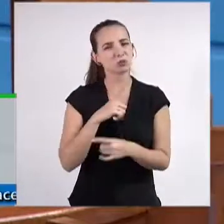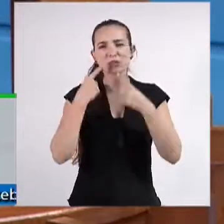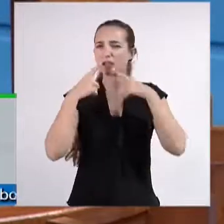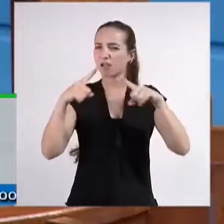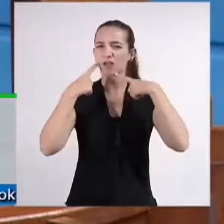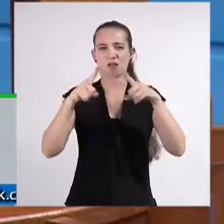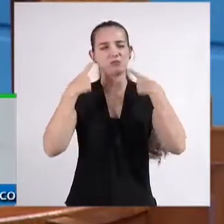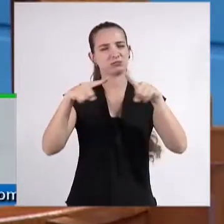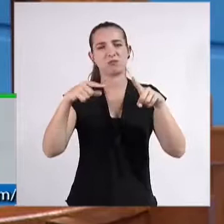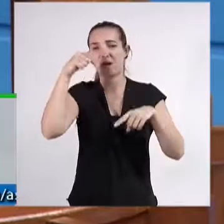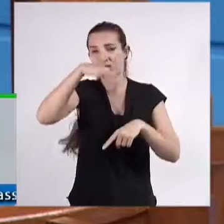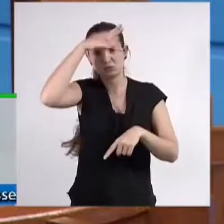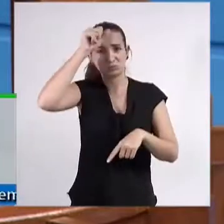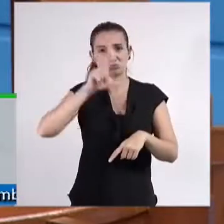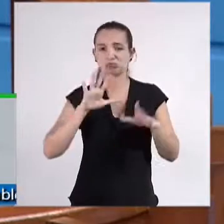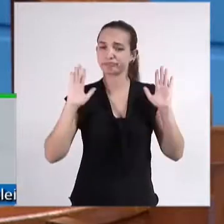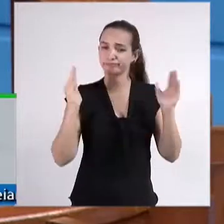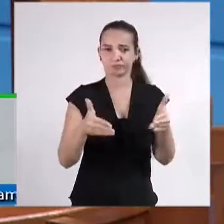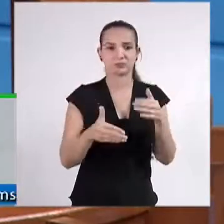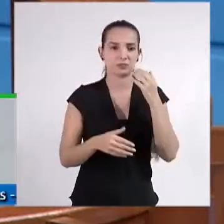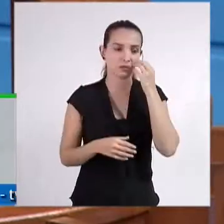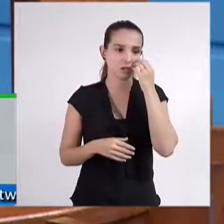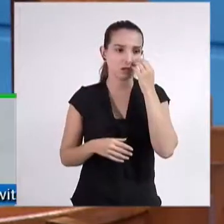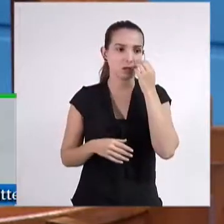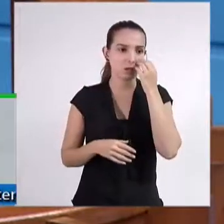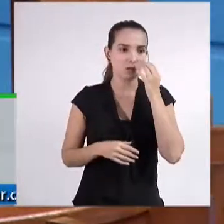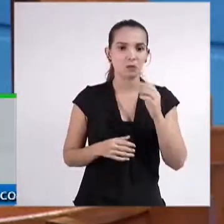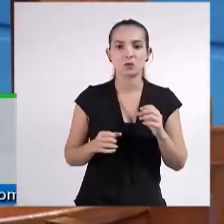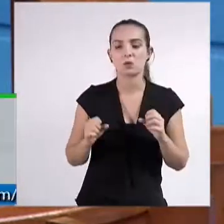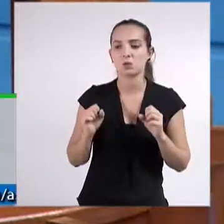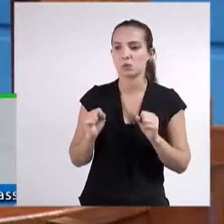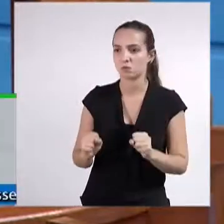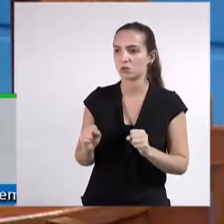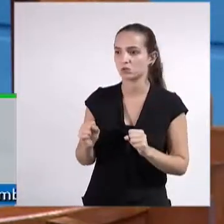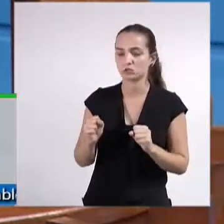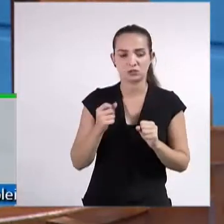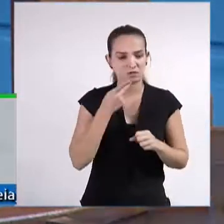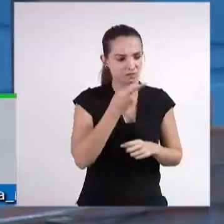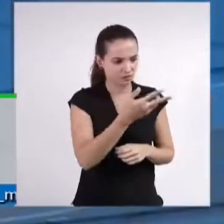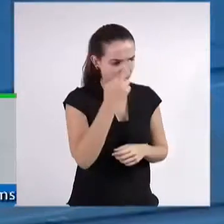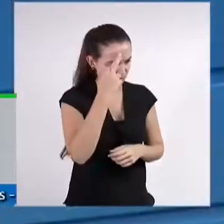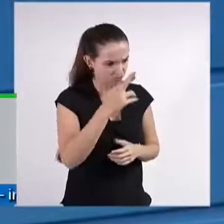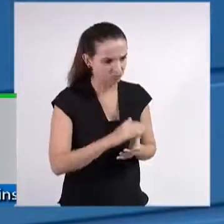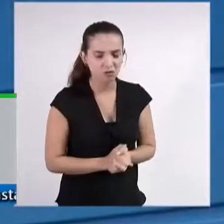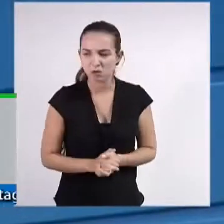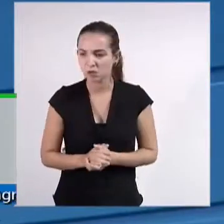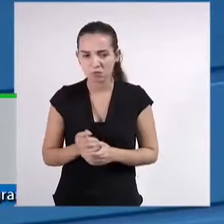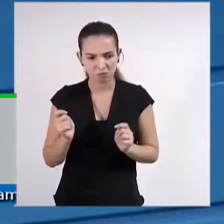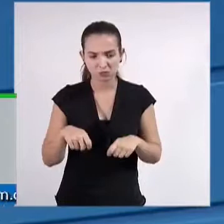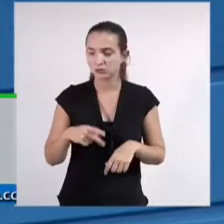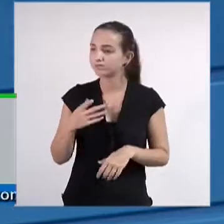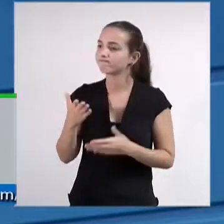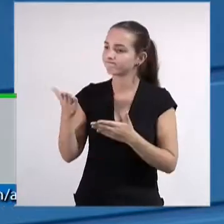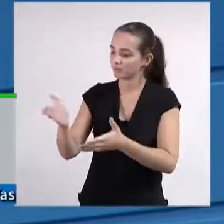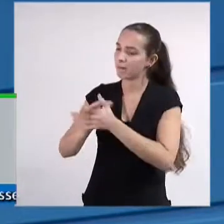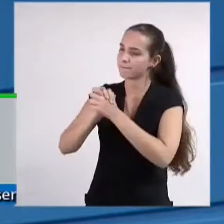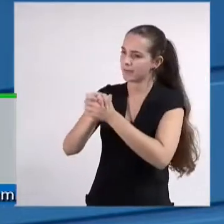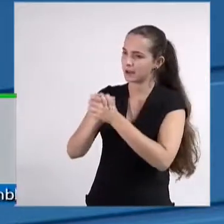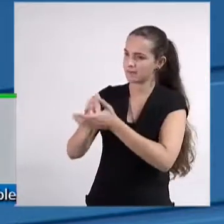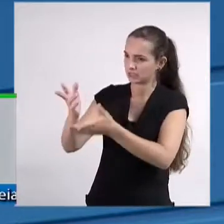muito aqui do Mato Grosso do Sul. Vossa Excelência me concede uma parte? Pois não, deputado Pedro Kemp. Parabenizo Vossa Excelência